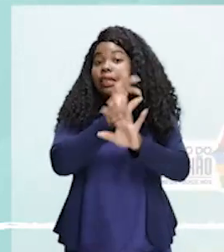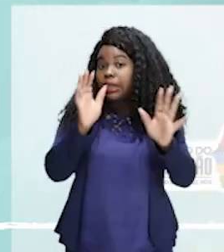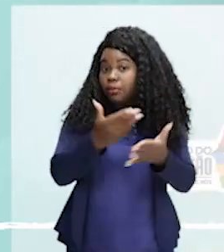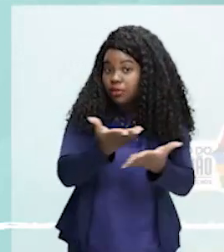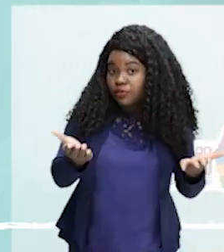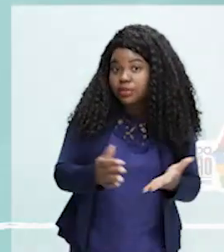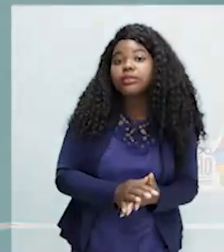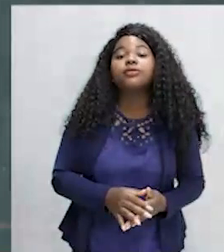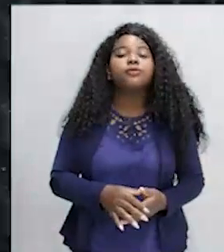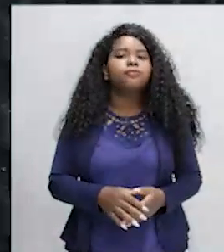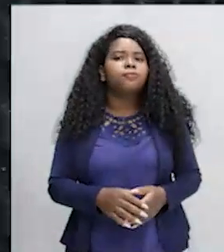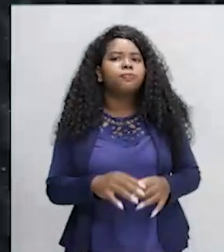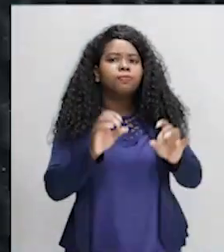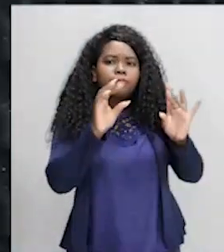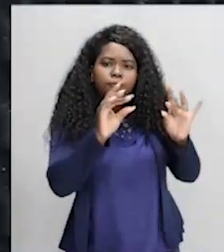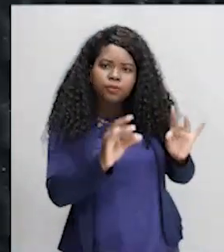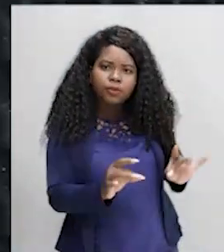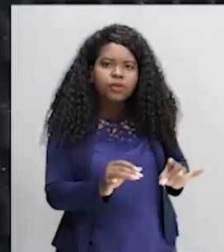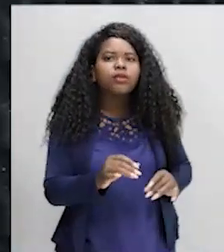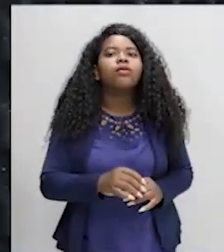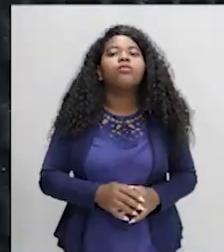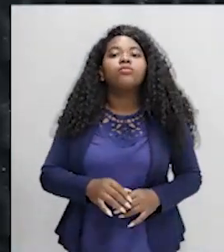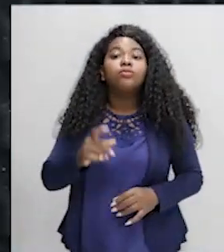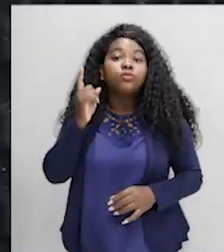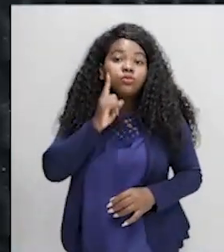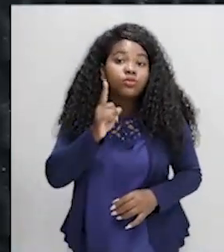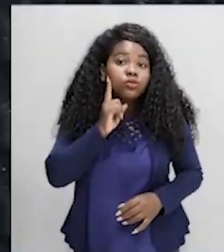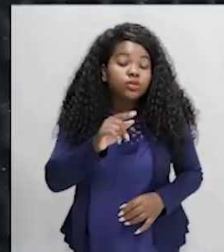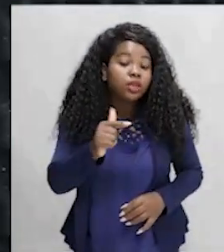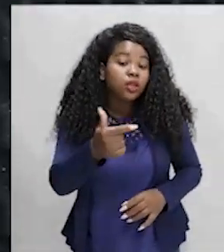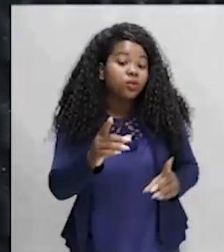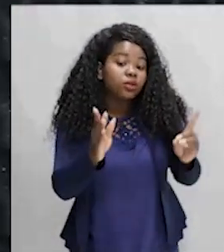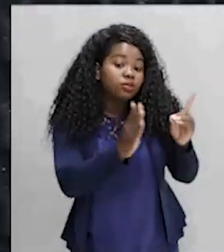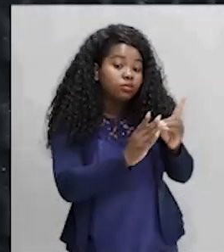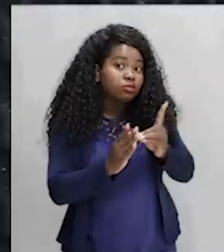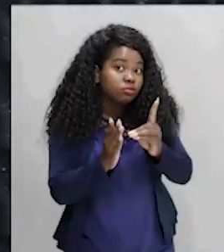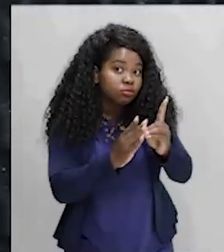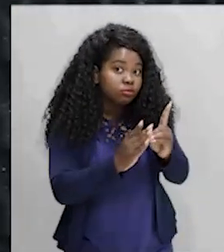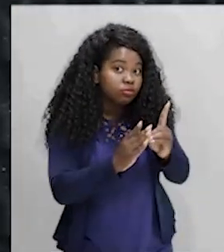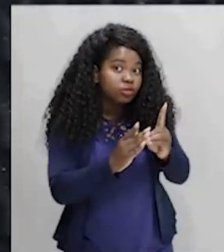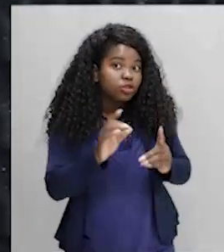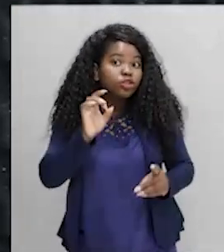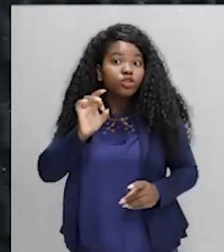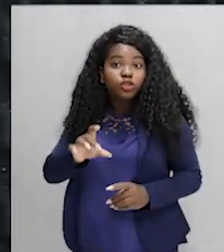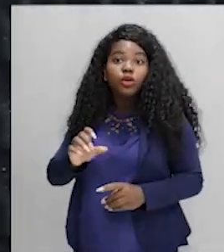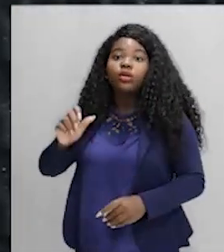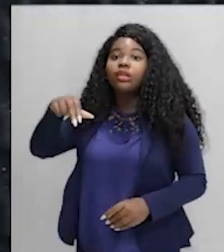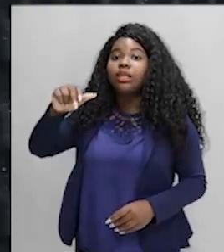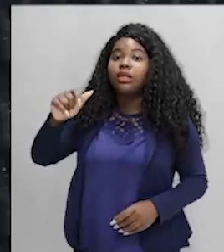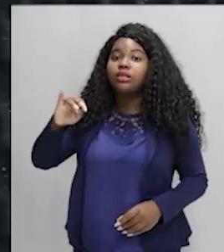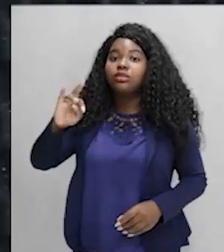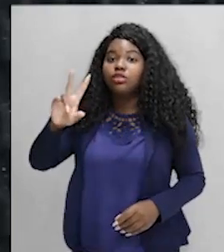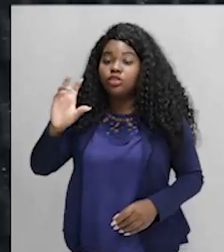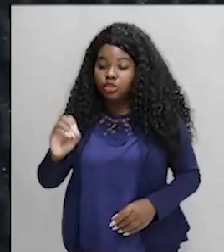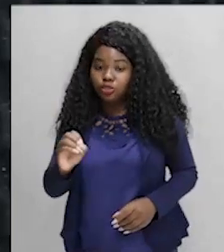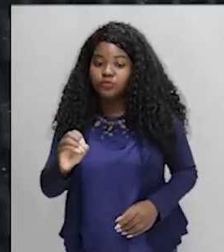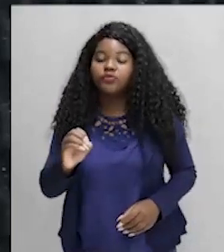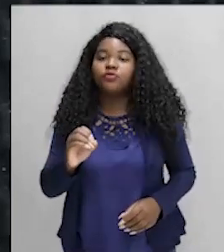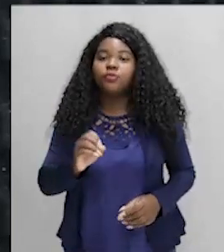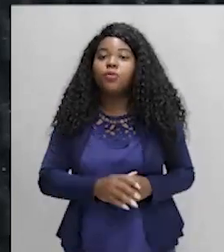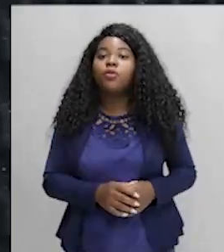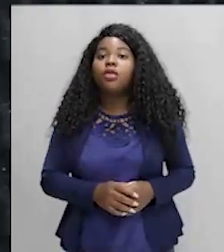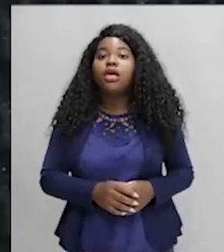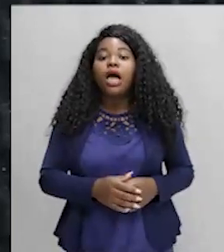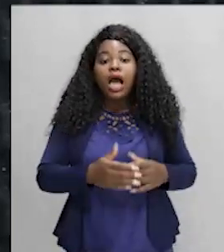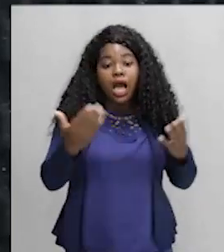região norte-americana, não existem índios, são chamados de nativos americanos, que têm manifestações primitivas. Os nossos